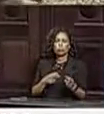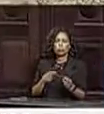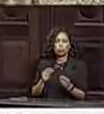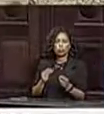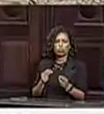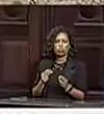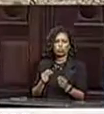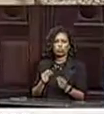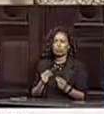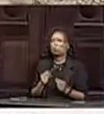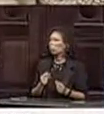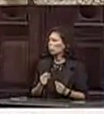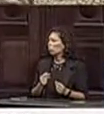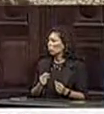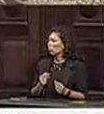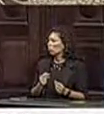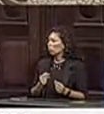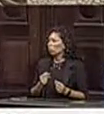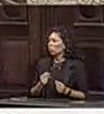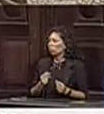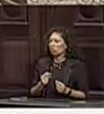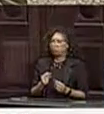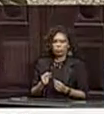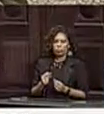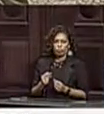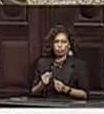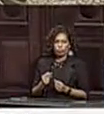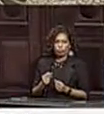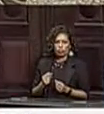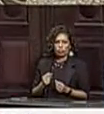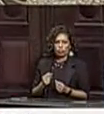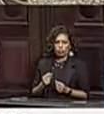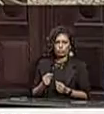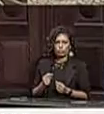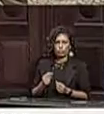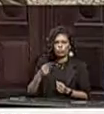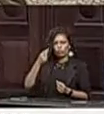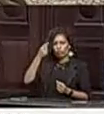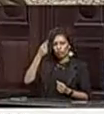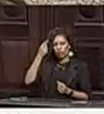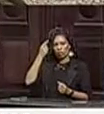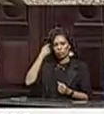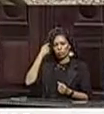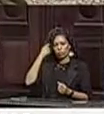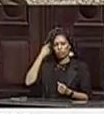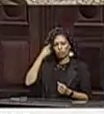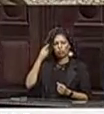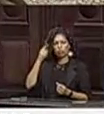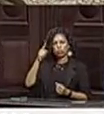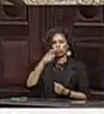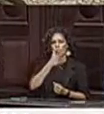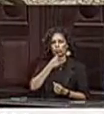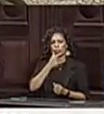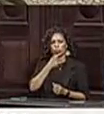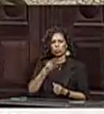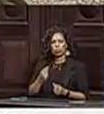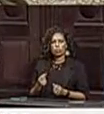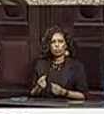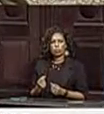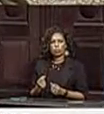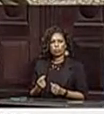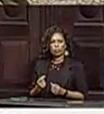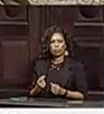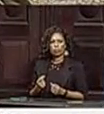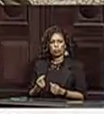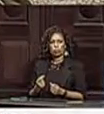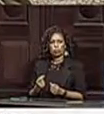Excelência em relação ao falecimento do companheiro Luiz Alberto de Oliveira, K.O. Eu